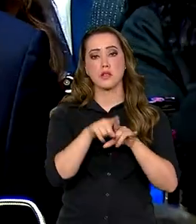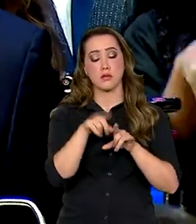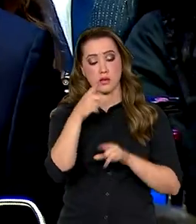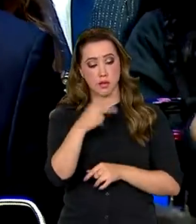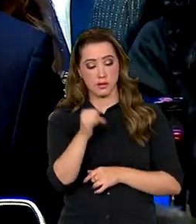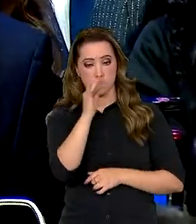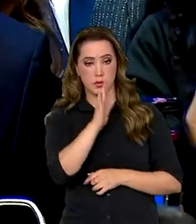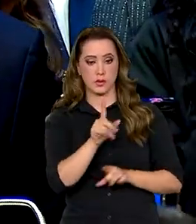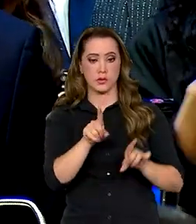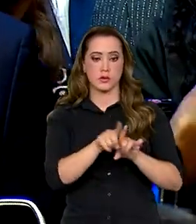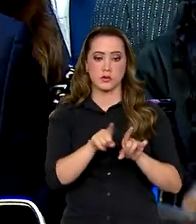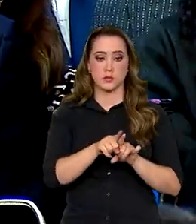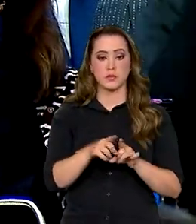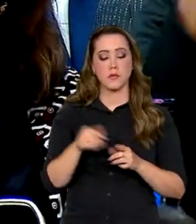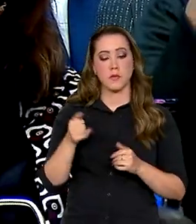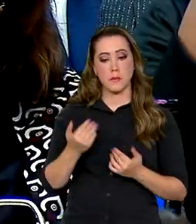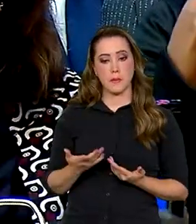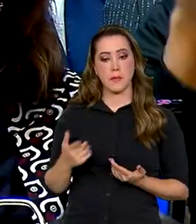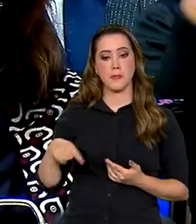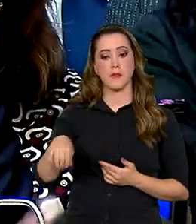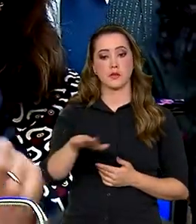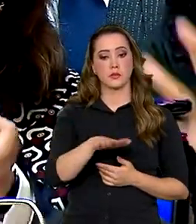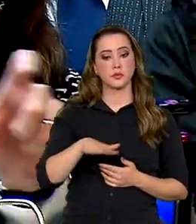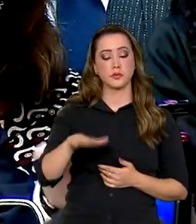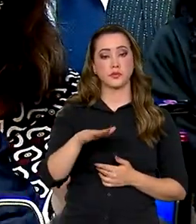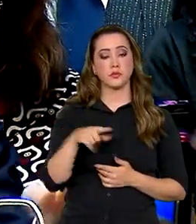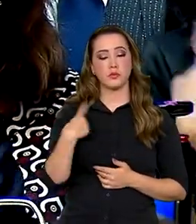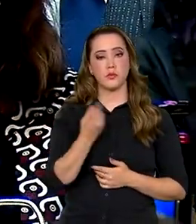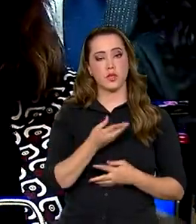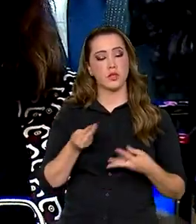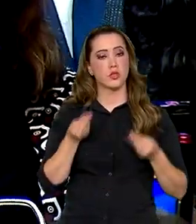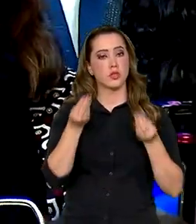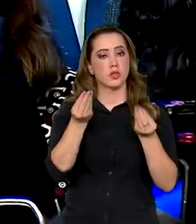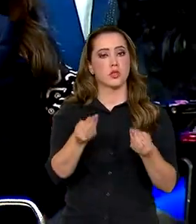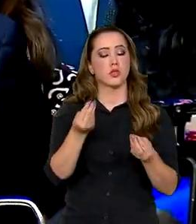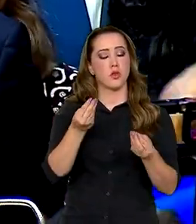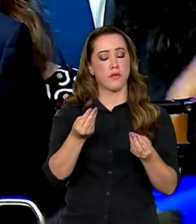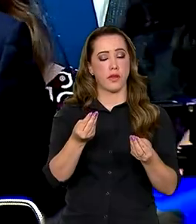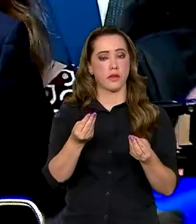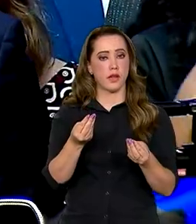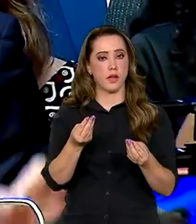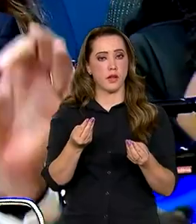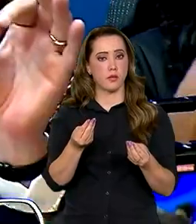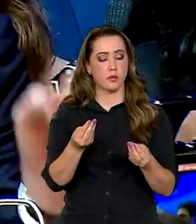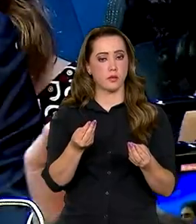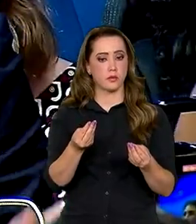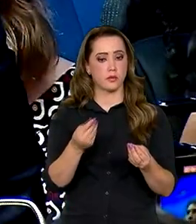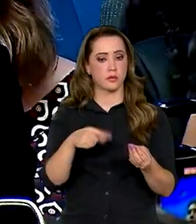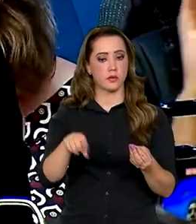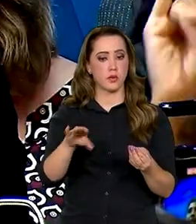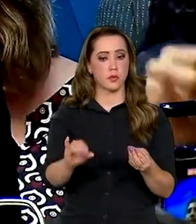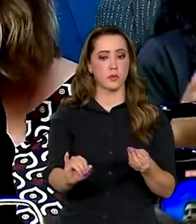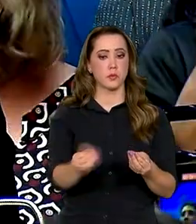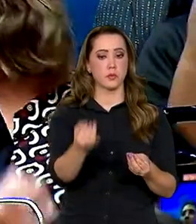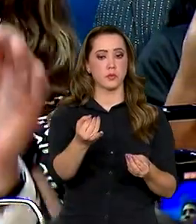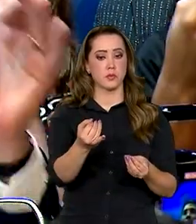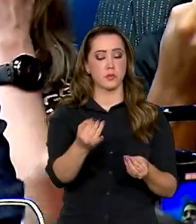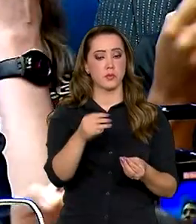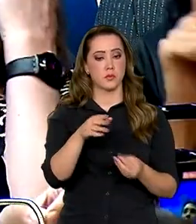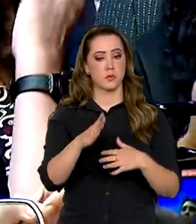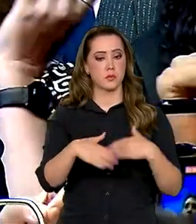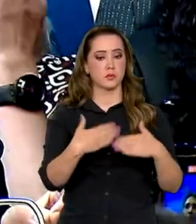nacional, prioridade na aviação regional para a gente levar, sem dúvida alguma, oportunidade